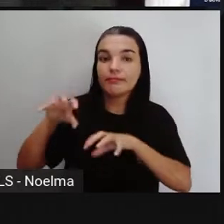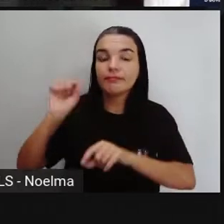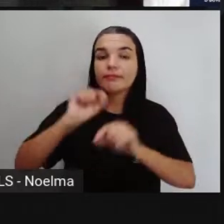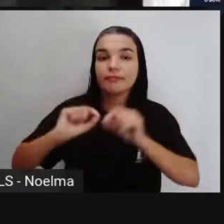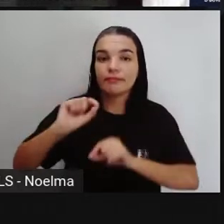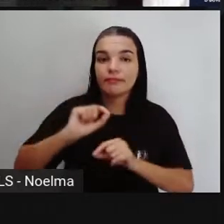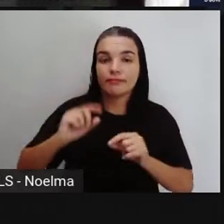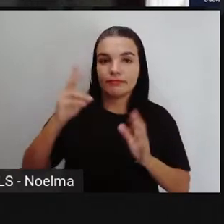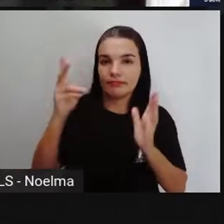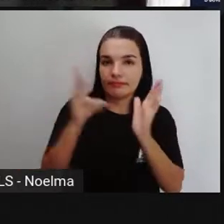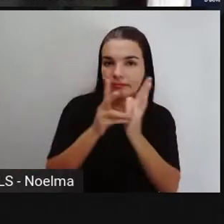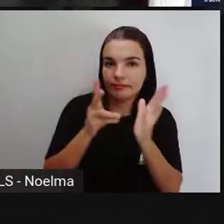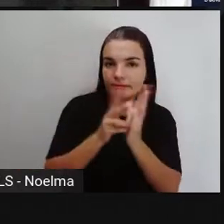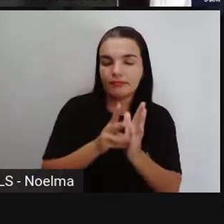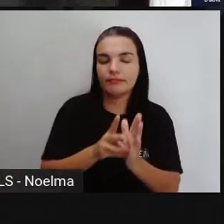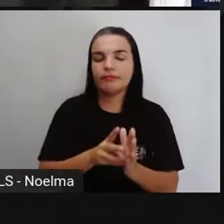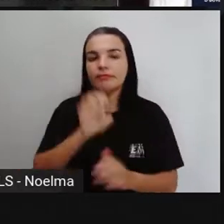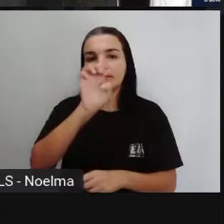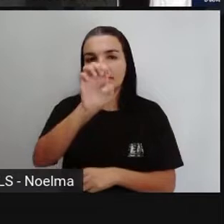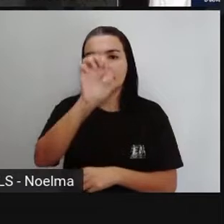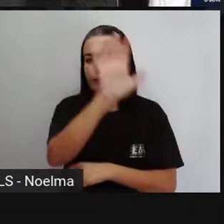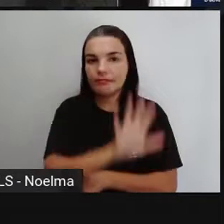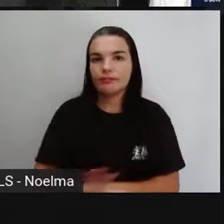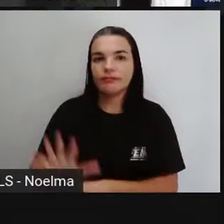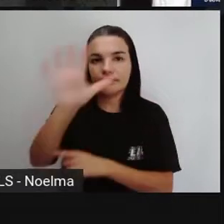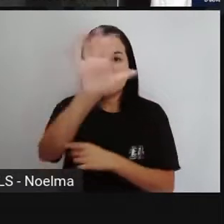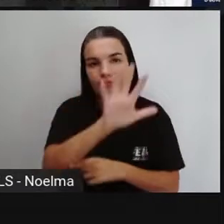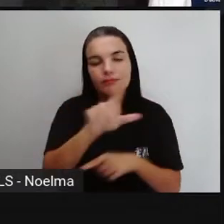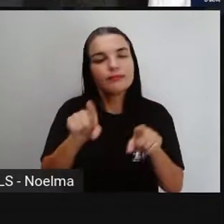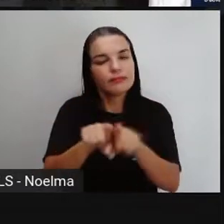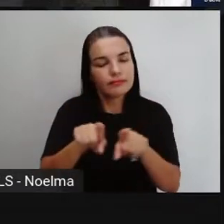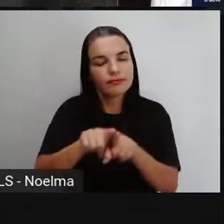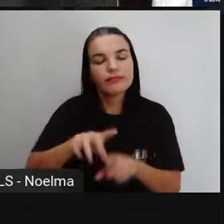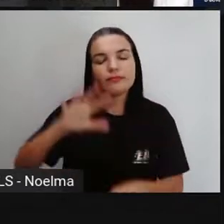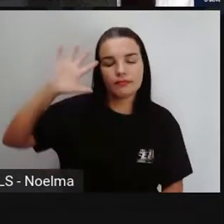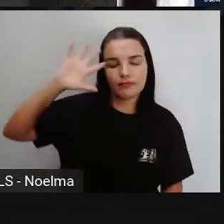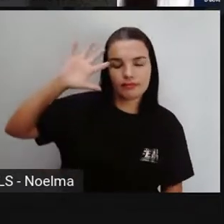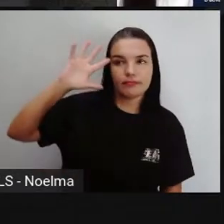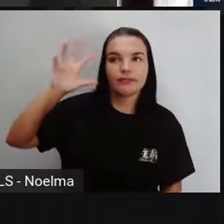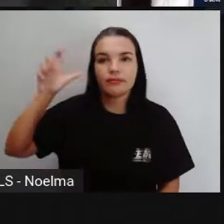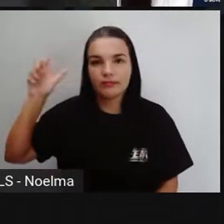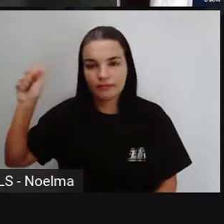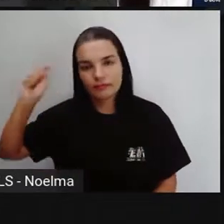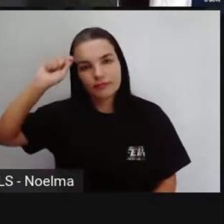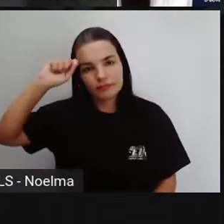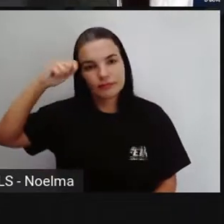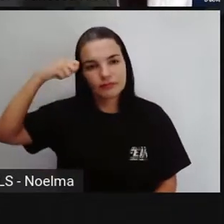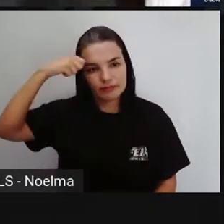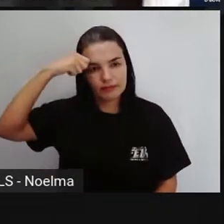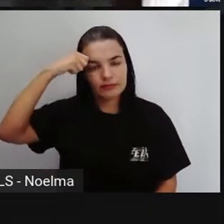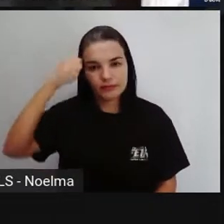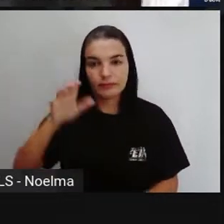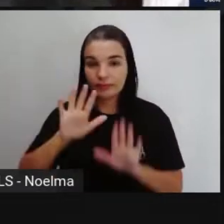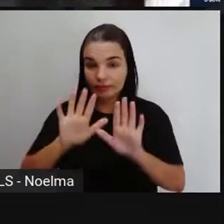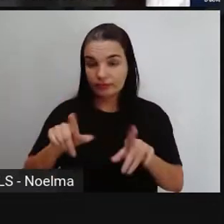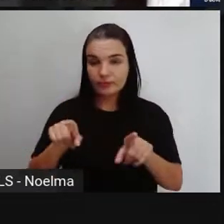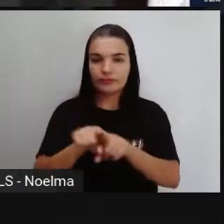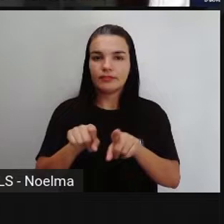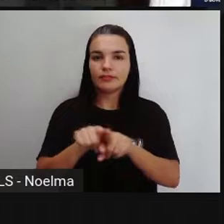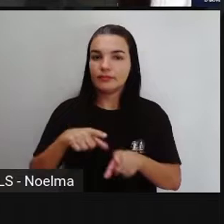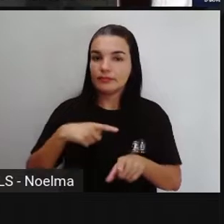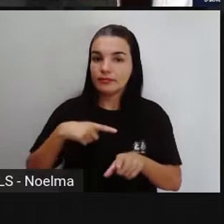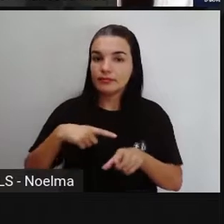dos europeus e também dos negros africanos. Mas a gente também já observou que a cultura baiana